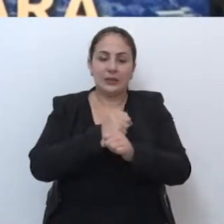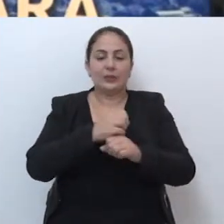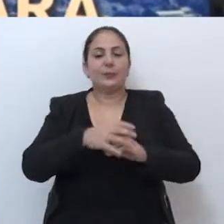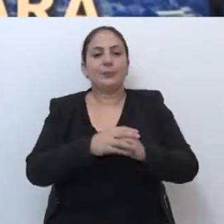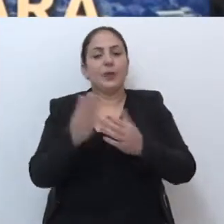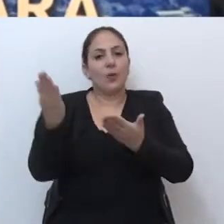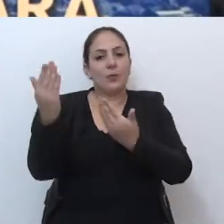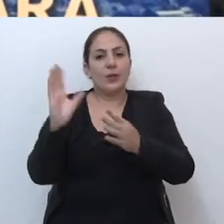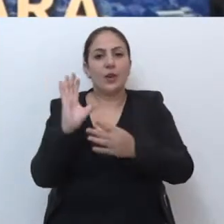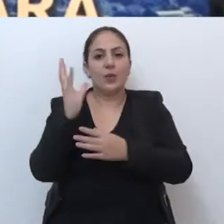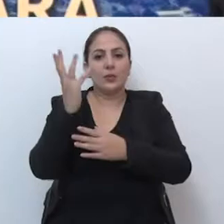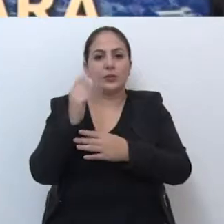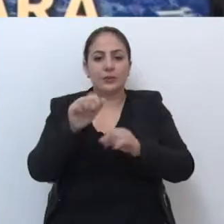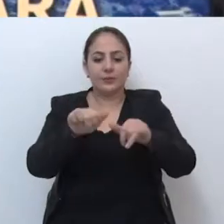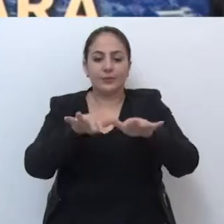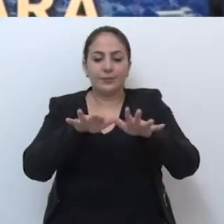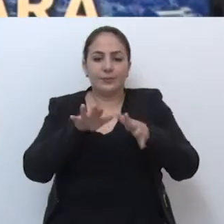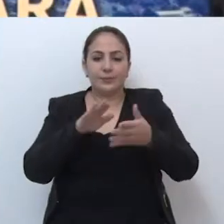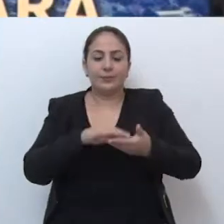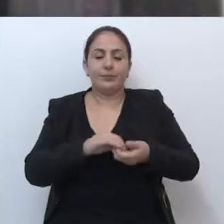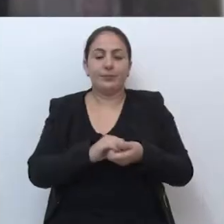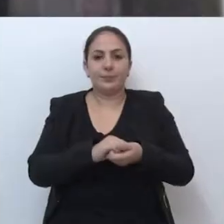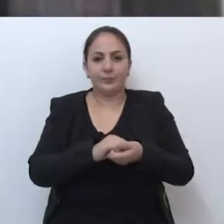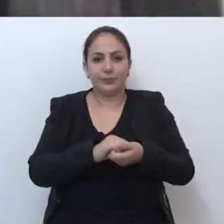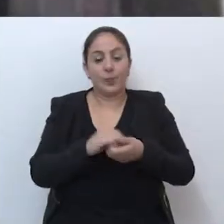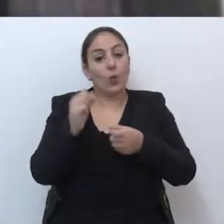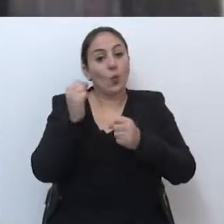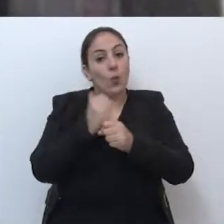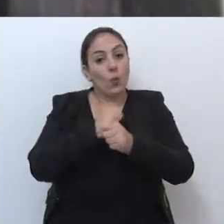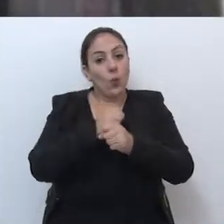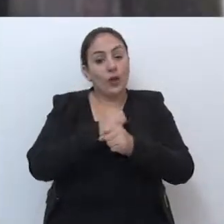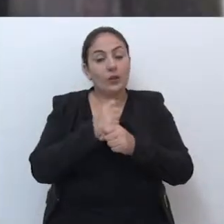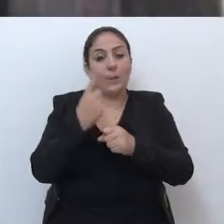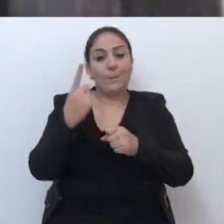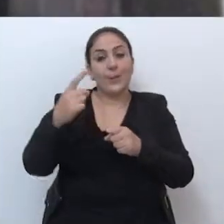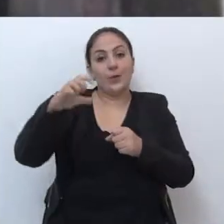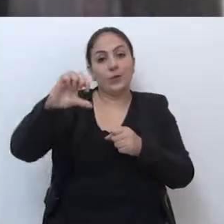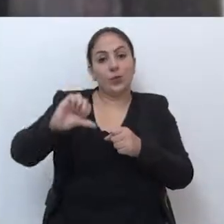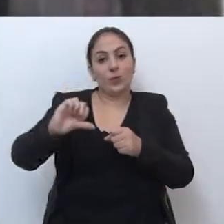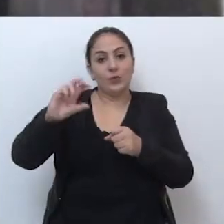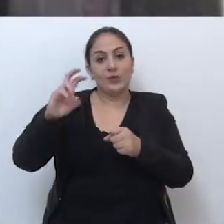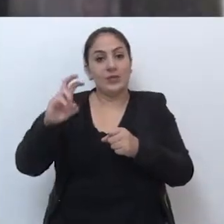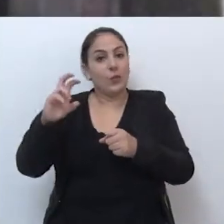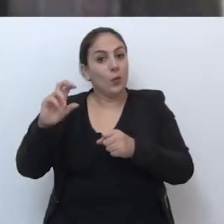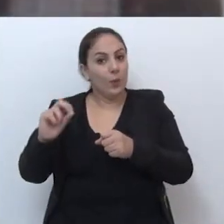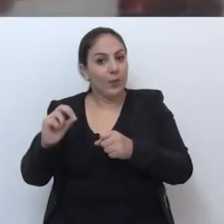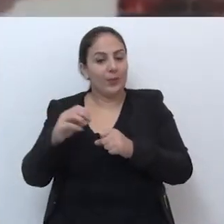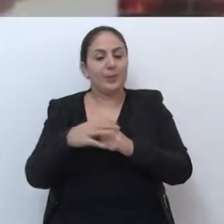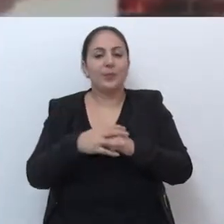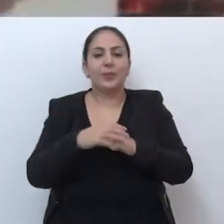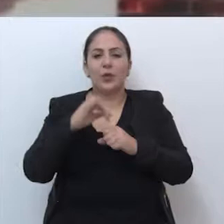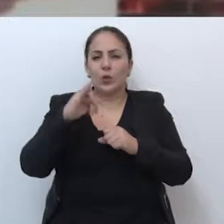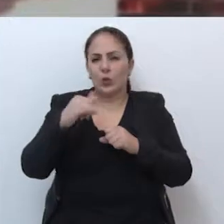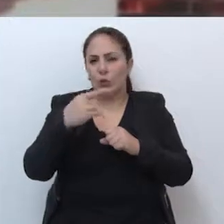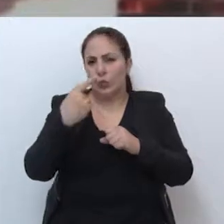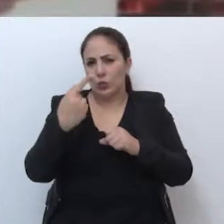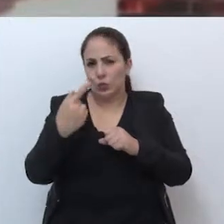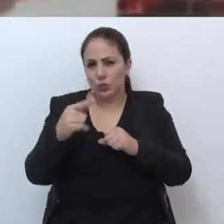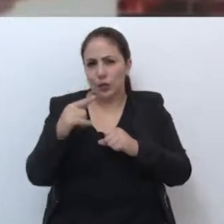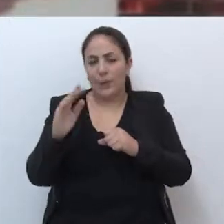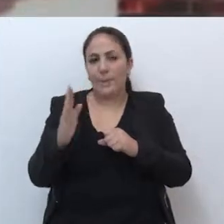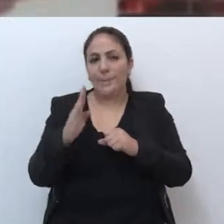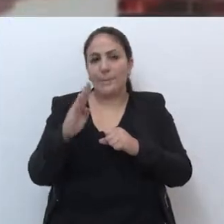homenagem aconteceu durante sessão solene. O ano era 1950. João